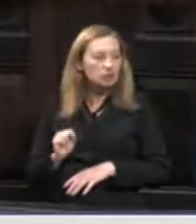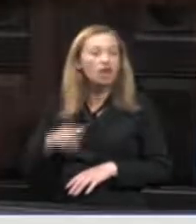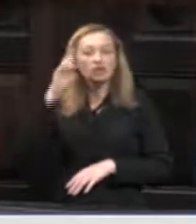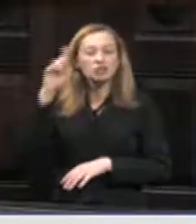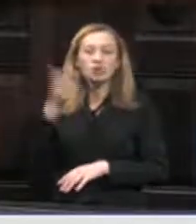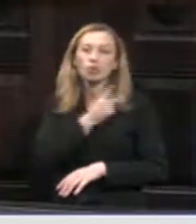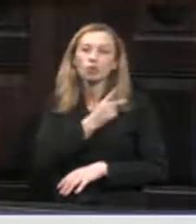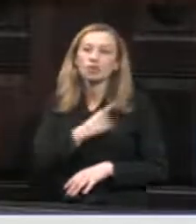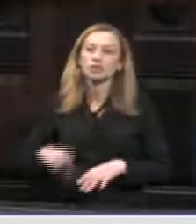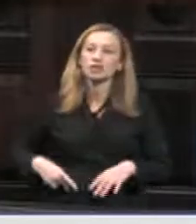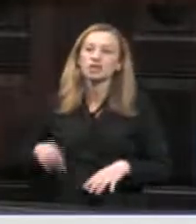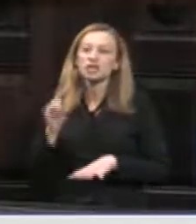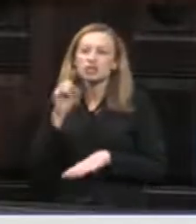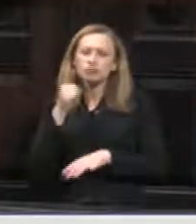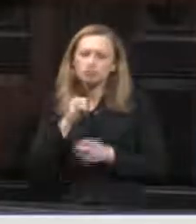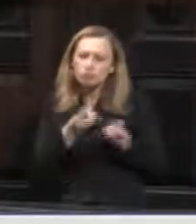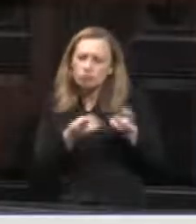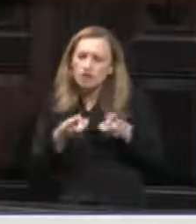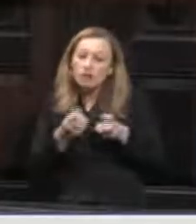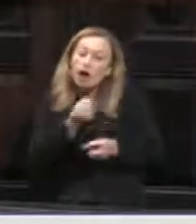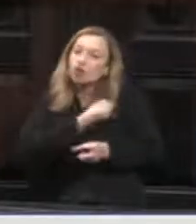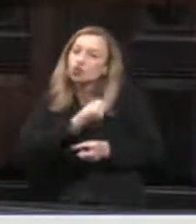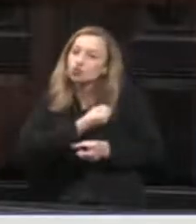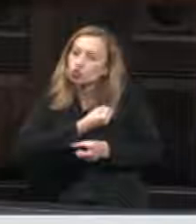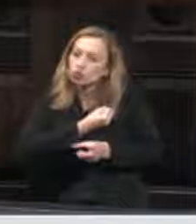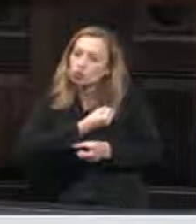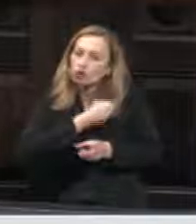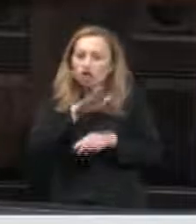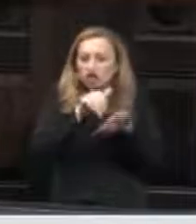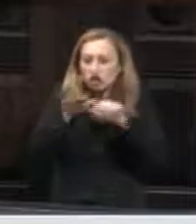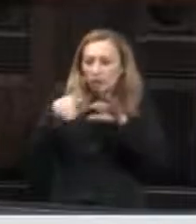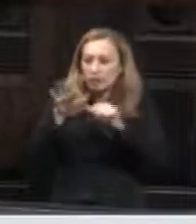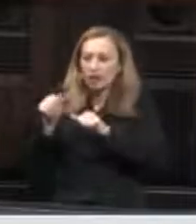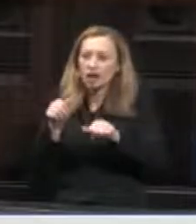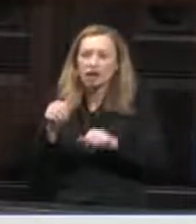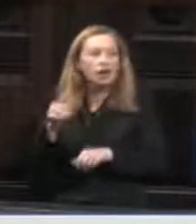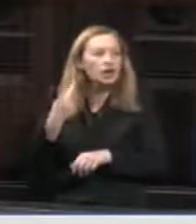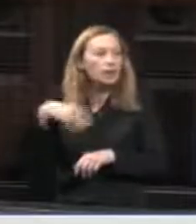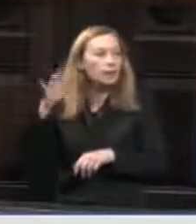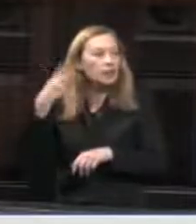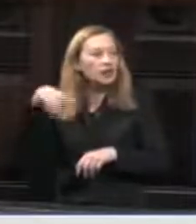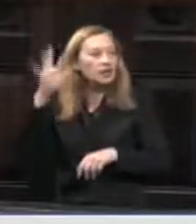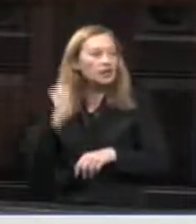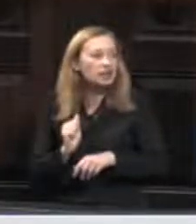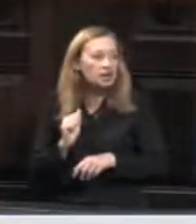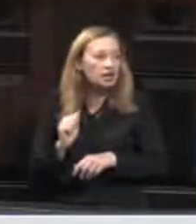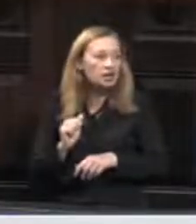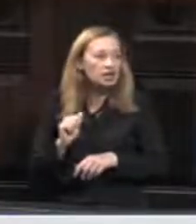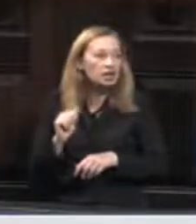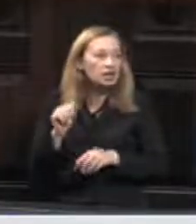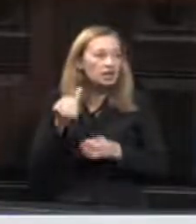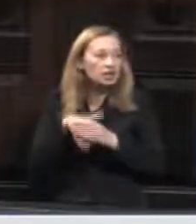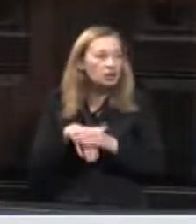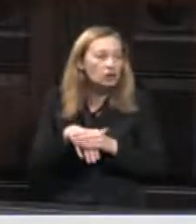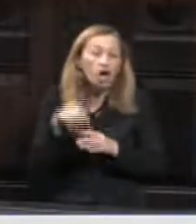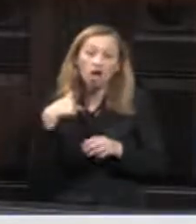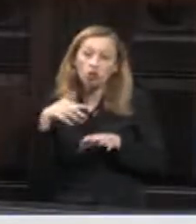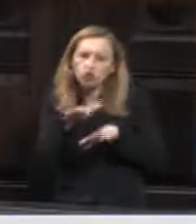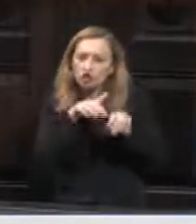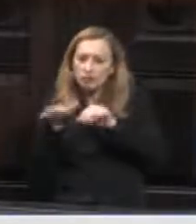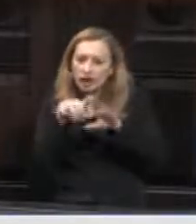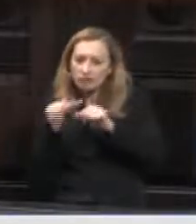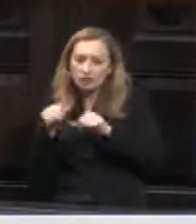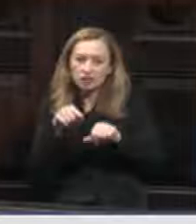uma ideia dos números, já na campanha eleitoral, eu chamava atenção através dos nossos